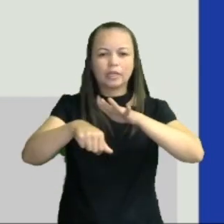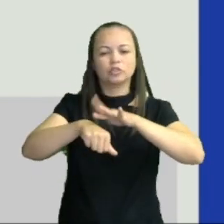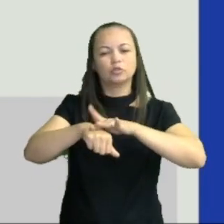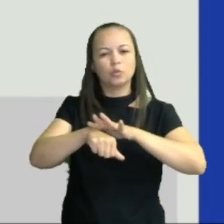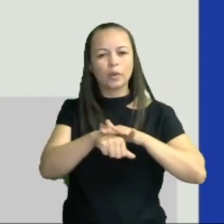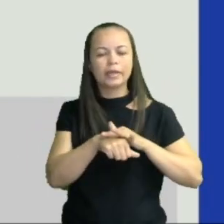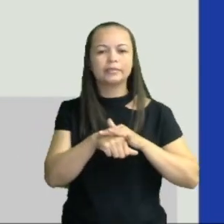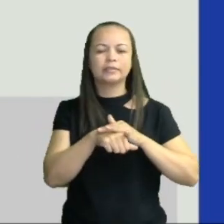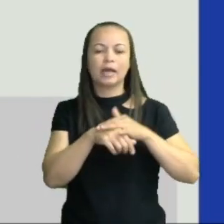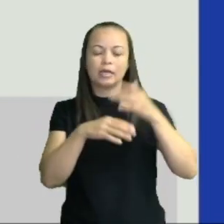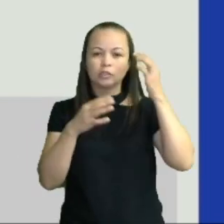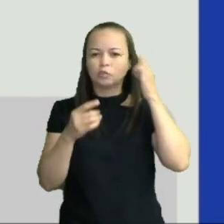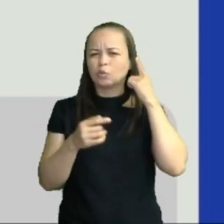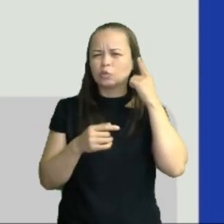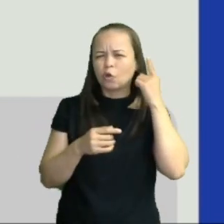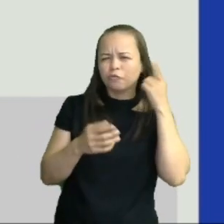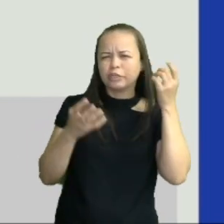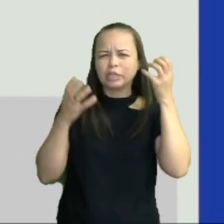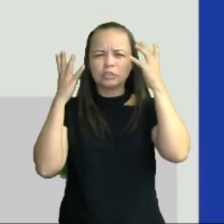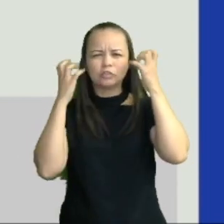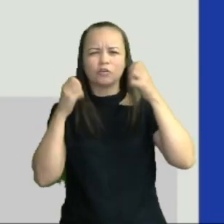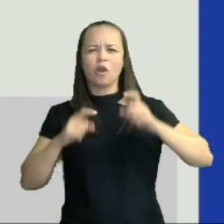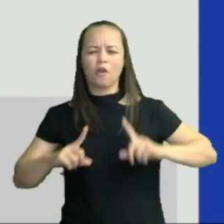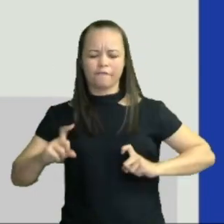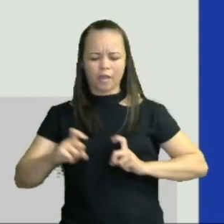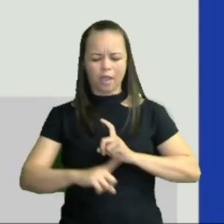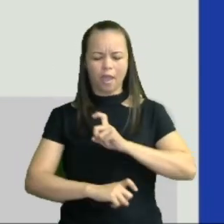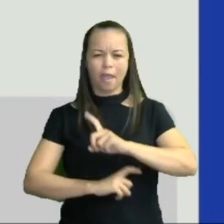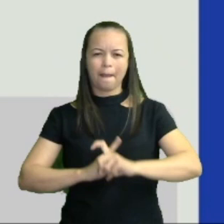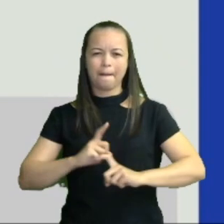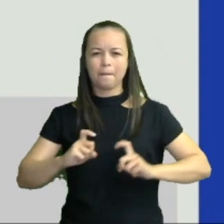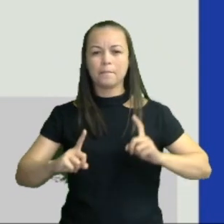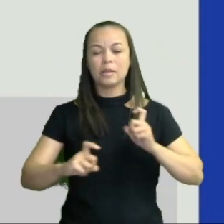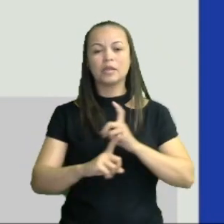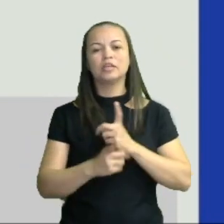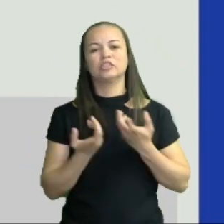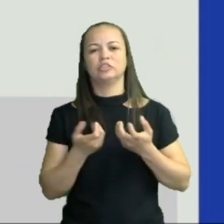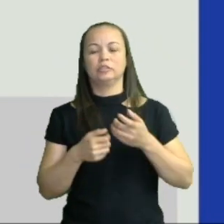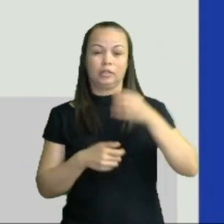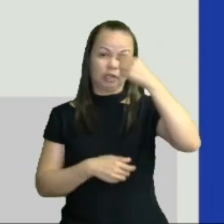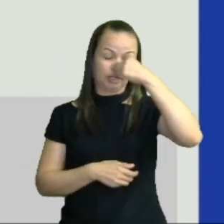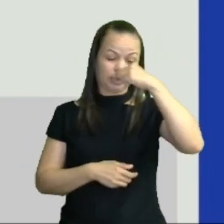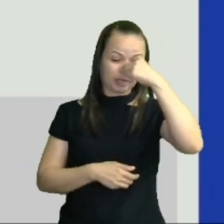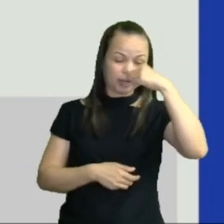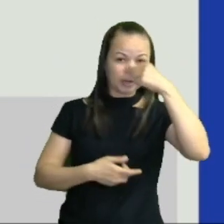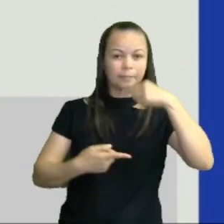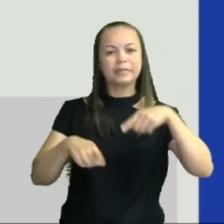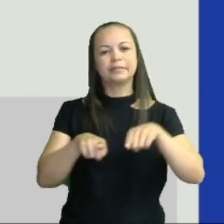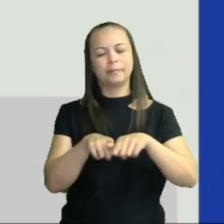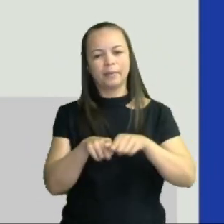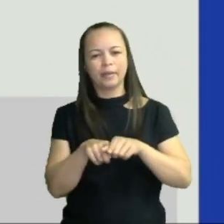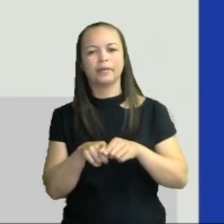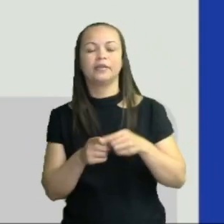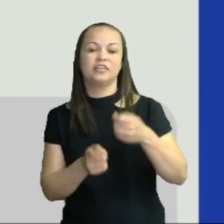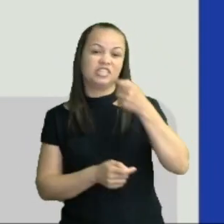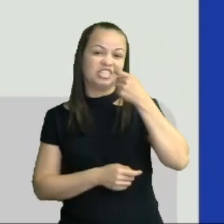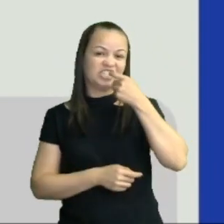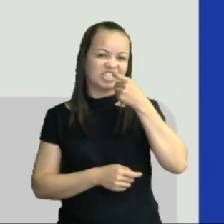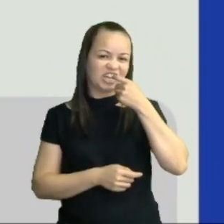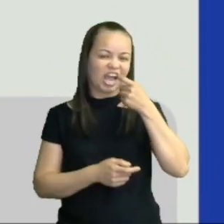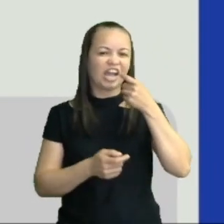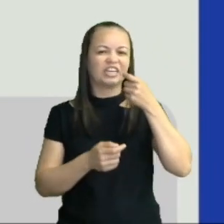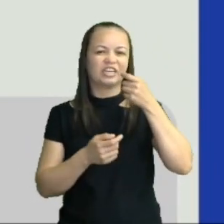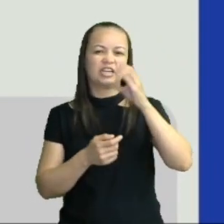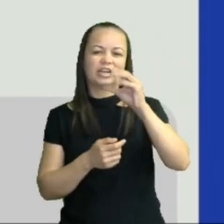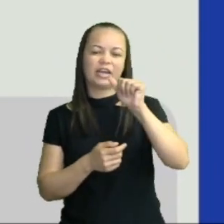no couro cabeludo, nos ouvidos, vermes, né? Verminoses, gripes e até cáries nos dentes se você